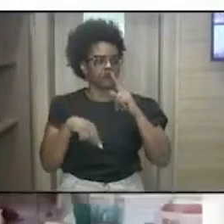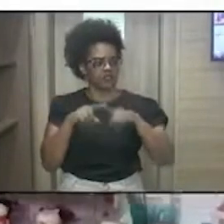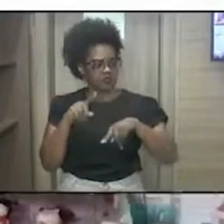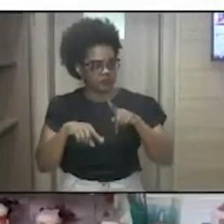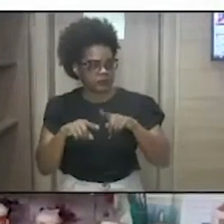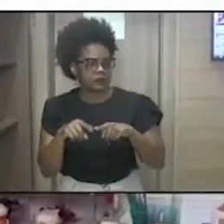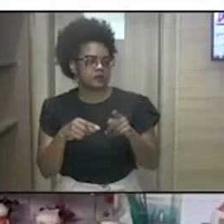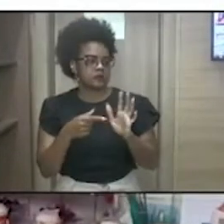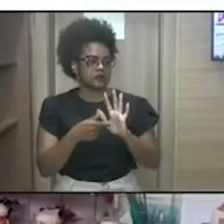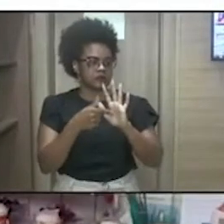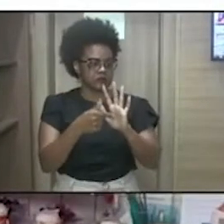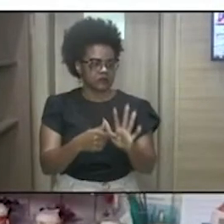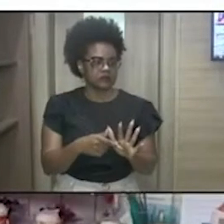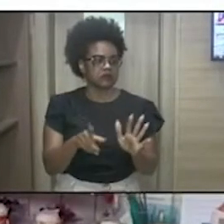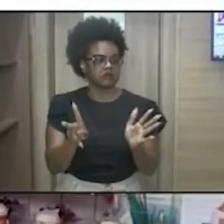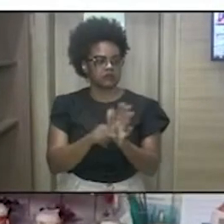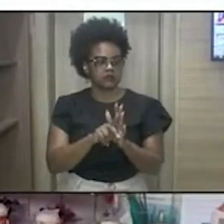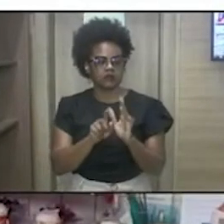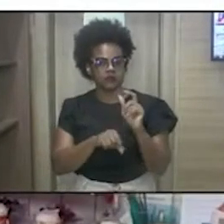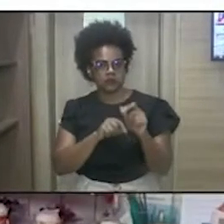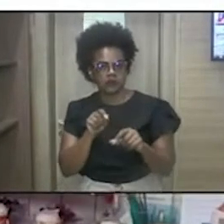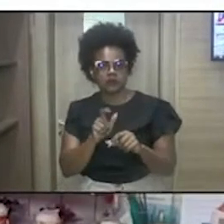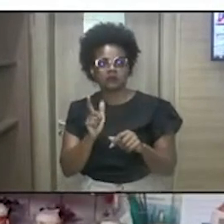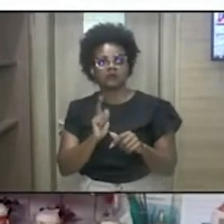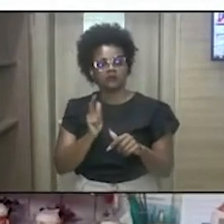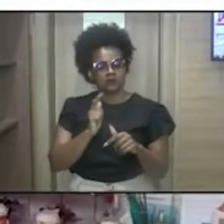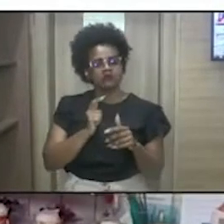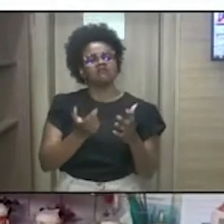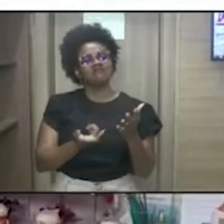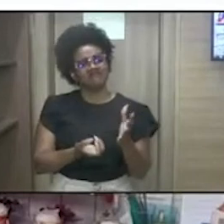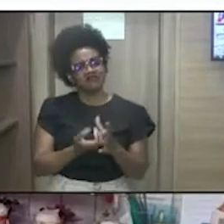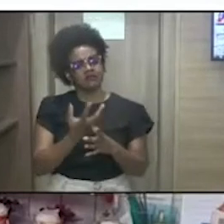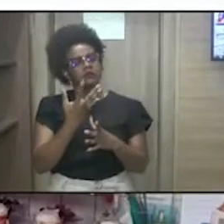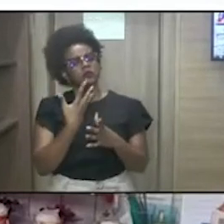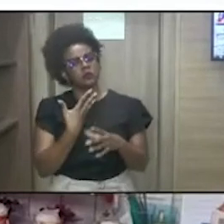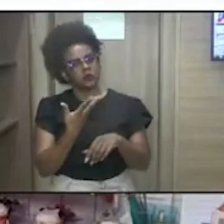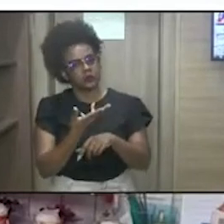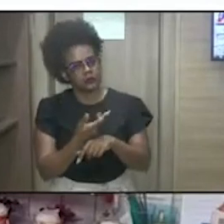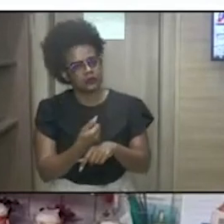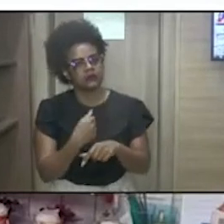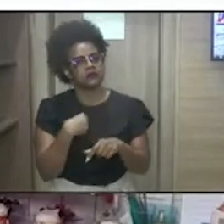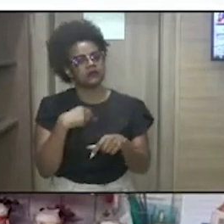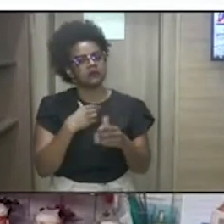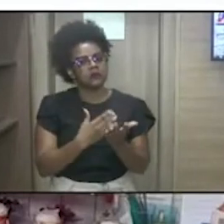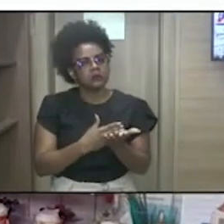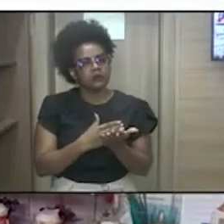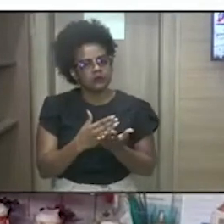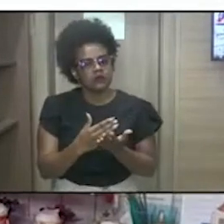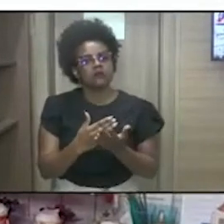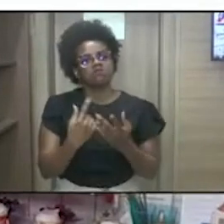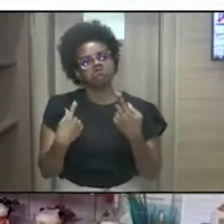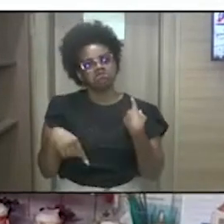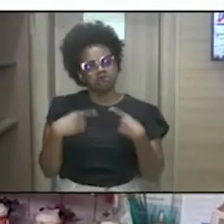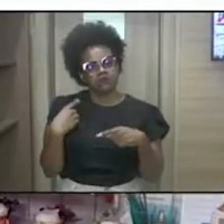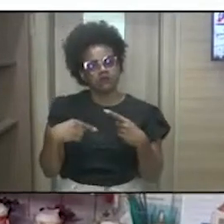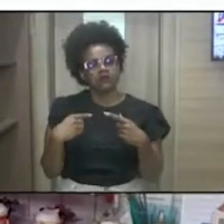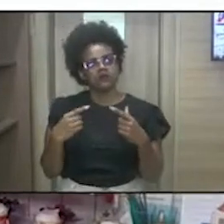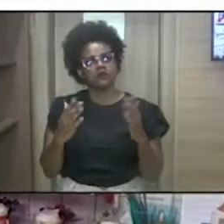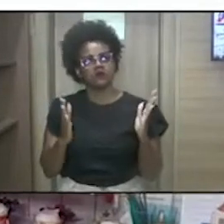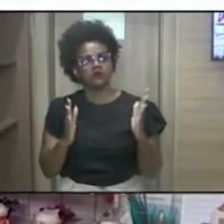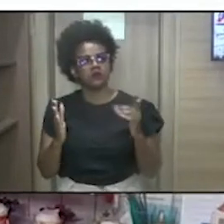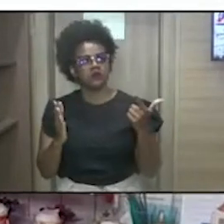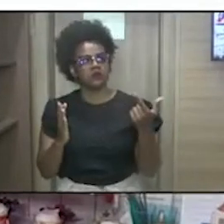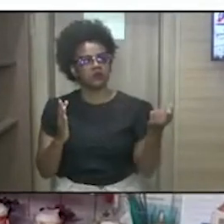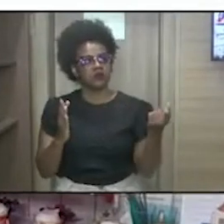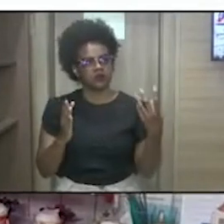equipamentos, destaca-se que um elemento que também apareceu muito no qualitativo é que no início a política, né, em 2004,